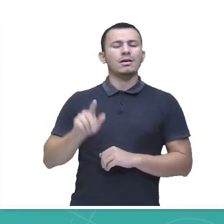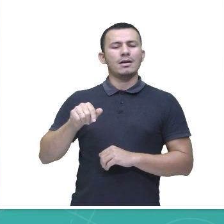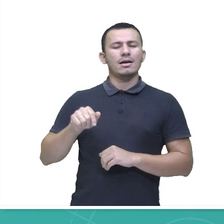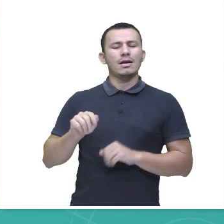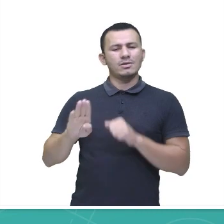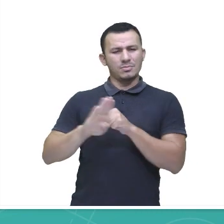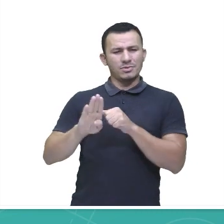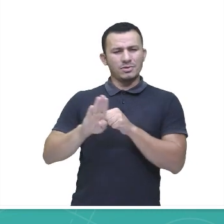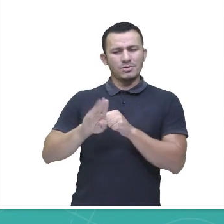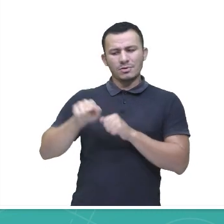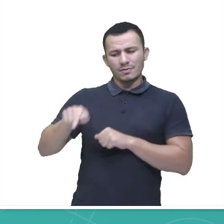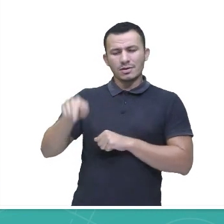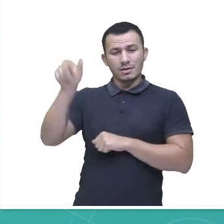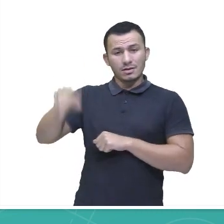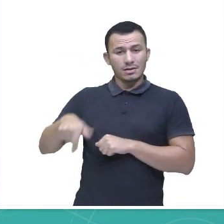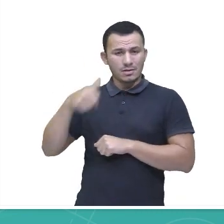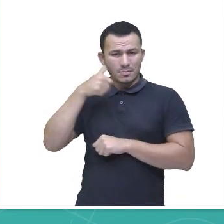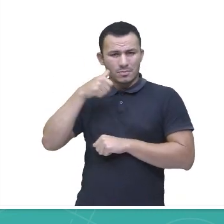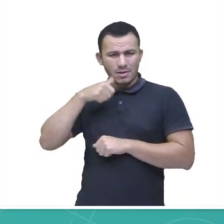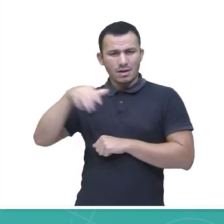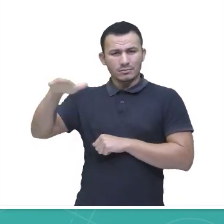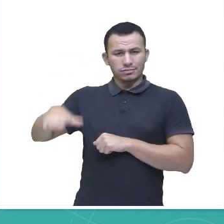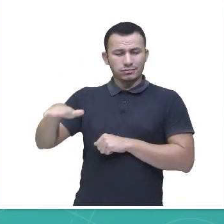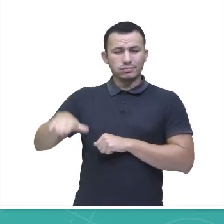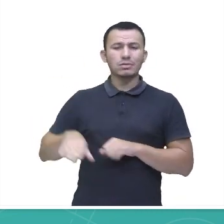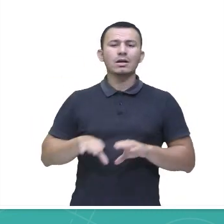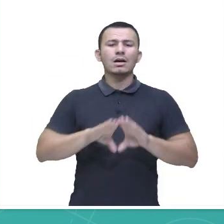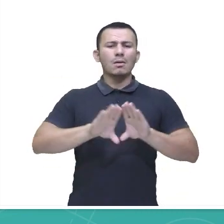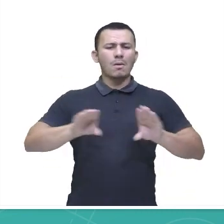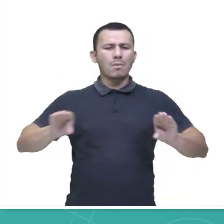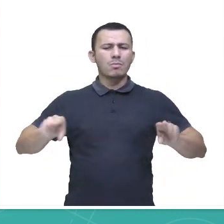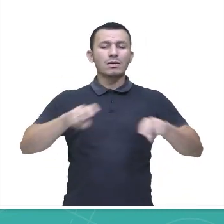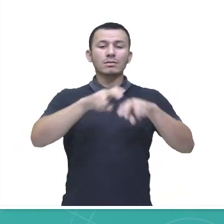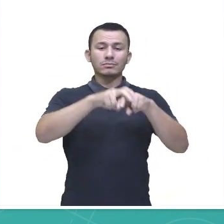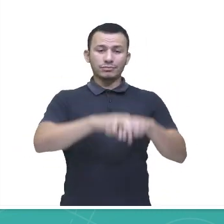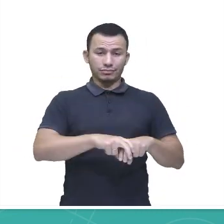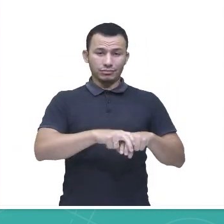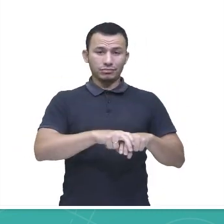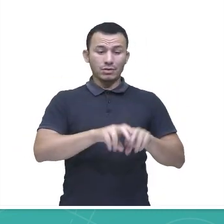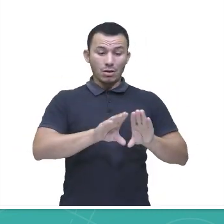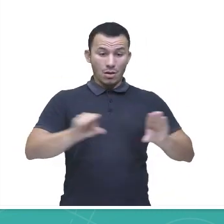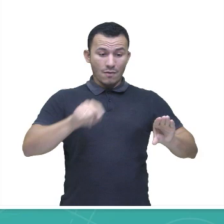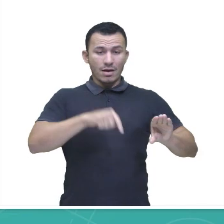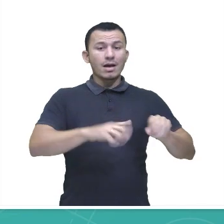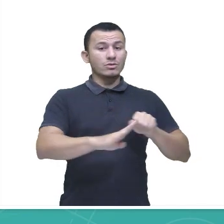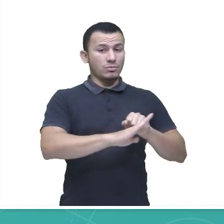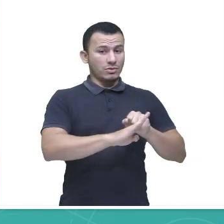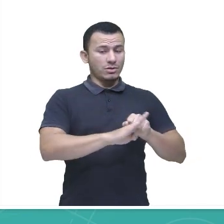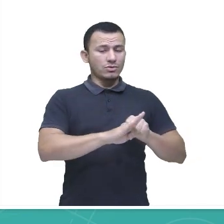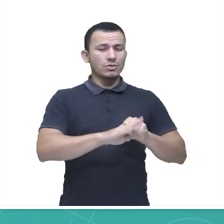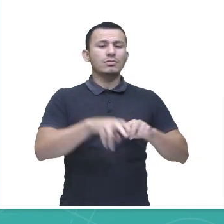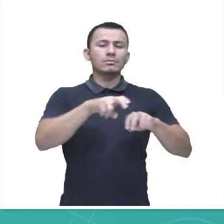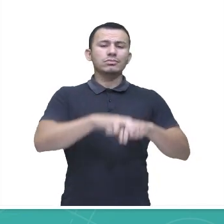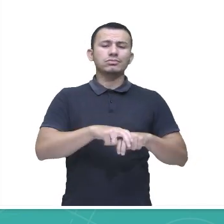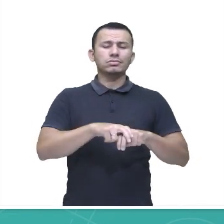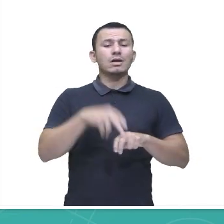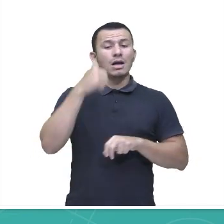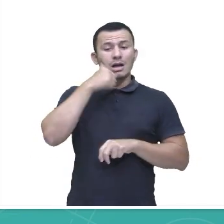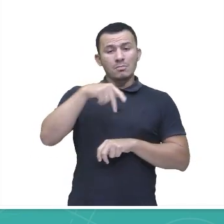sentada no sofá, você já sabe, sofá é substantivo. Observando sua mãe,